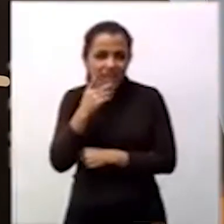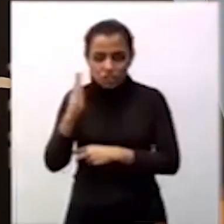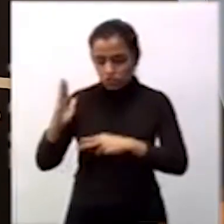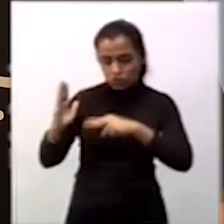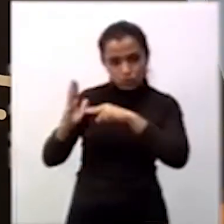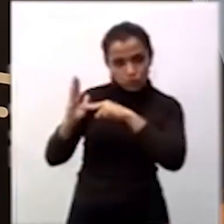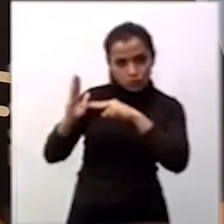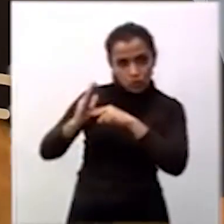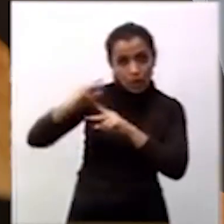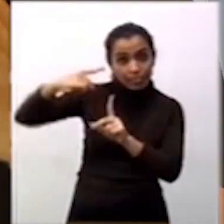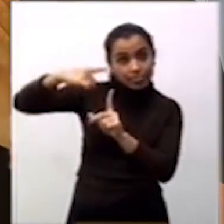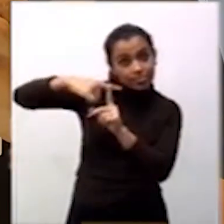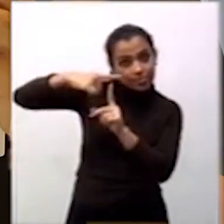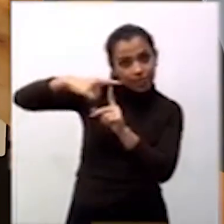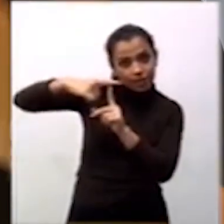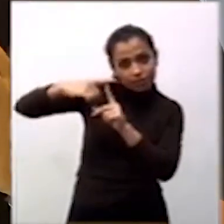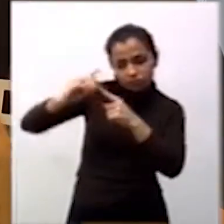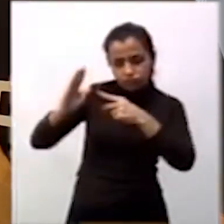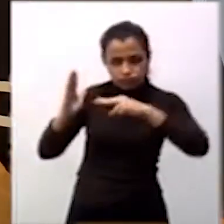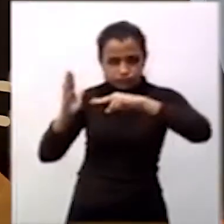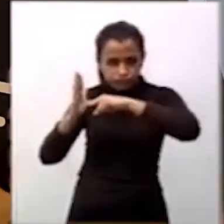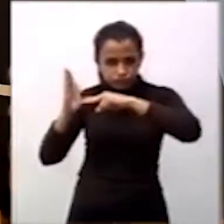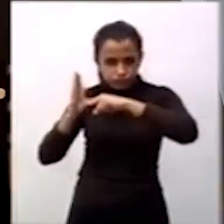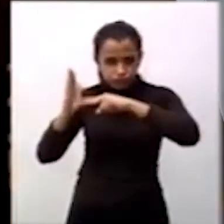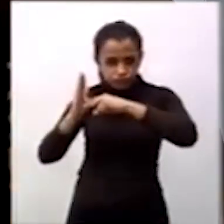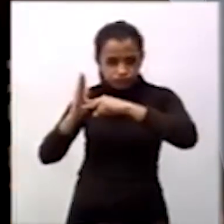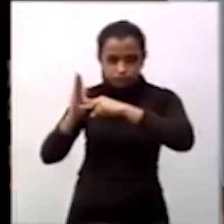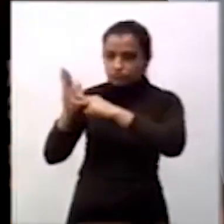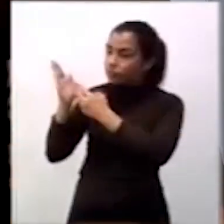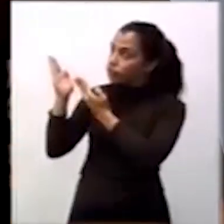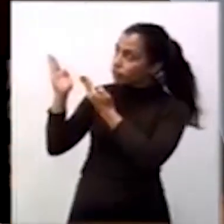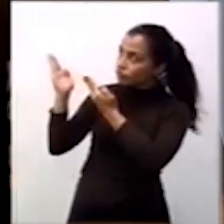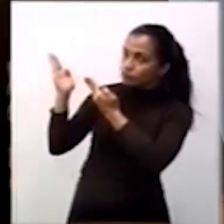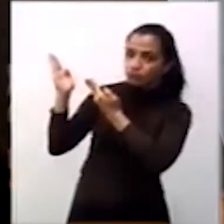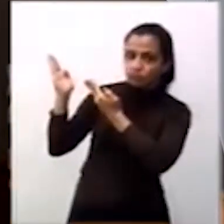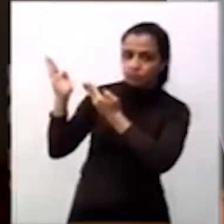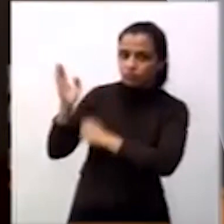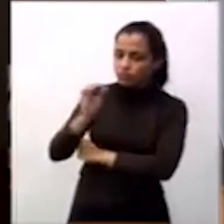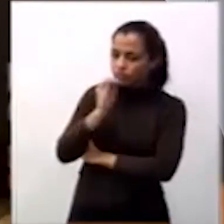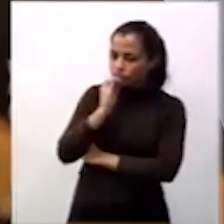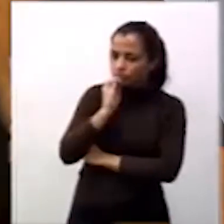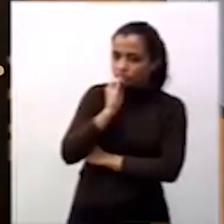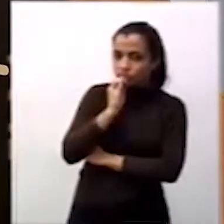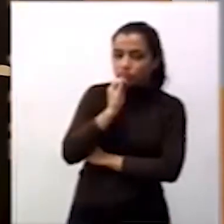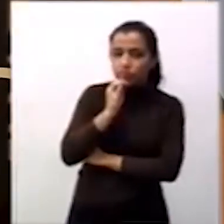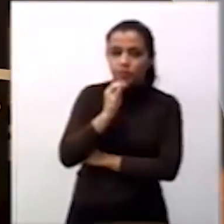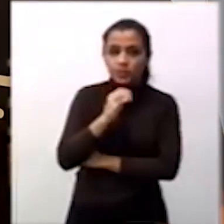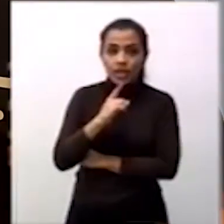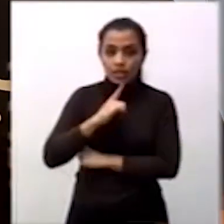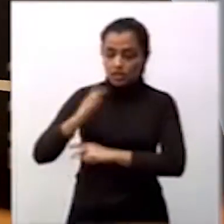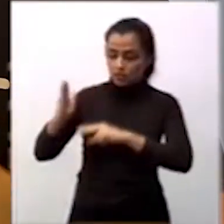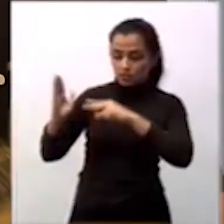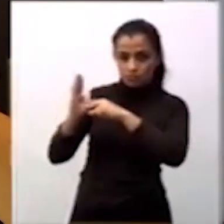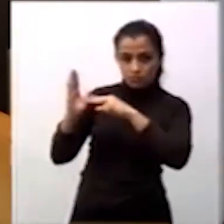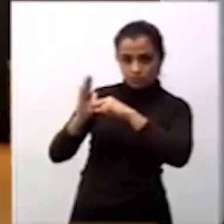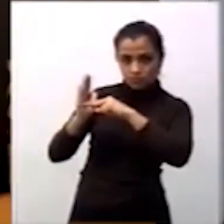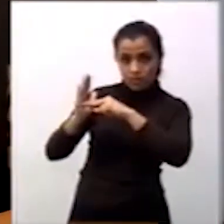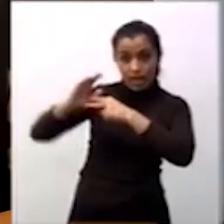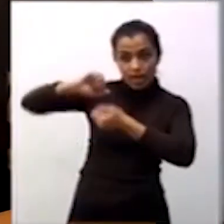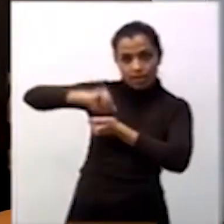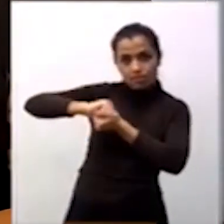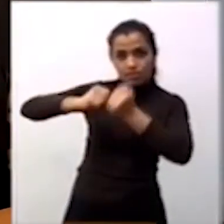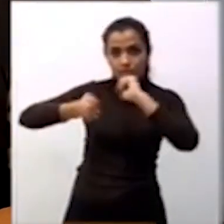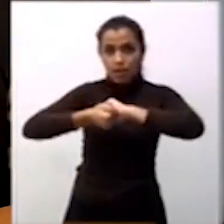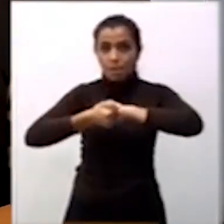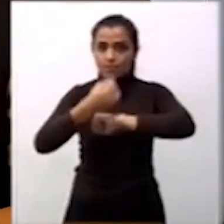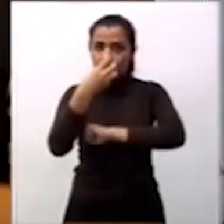conectores T. O que foi que nós dissemos? Que um conector T transforma uma tomada em